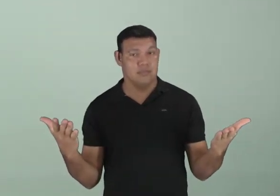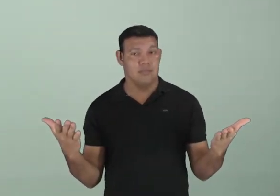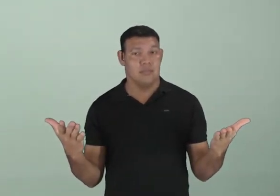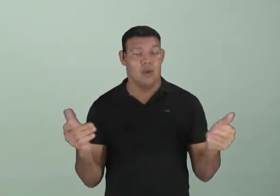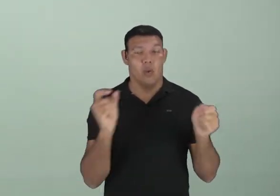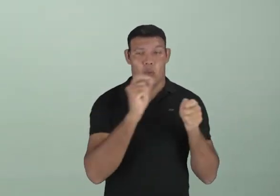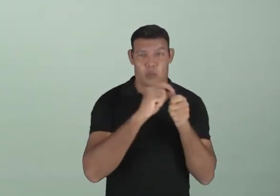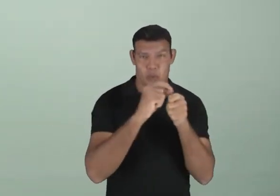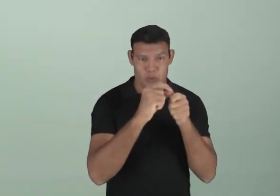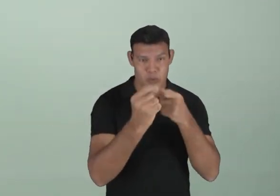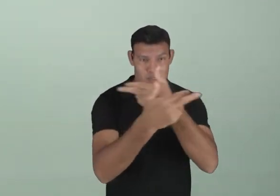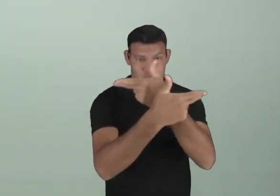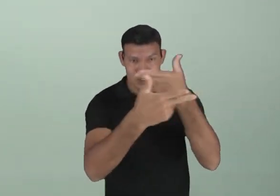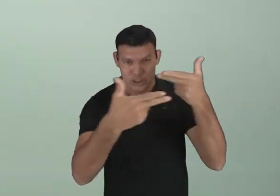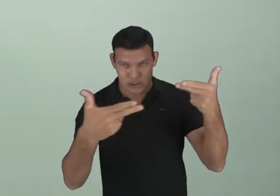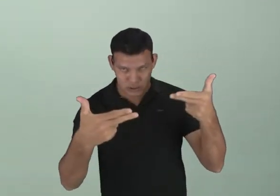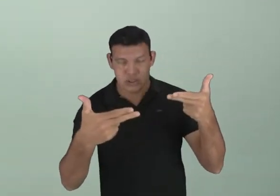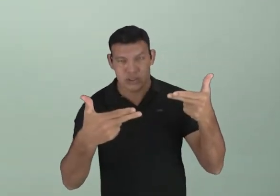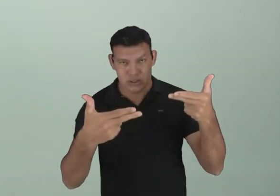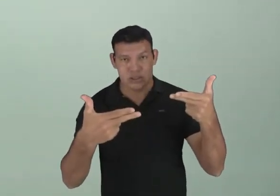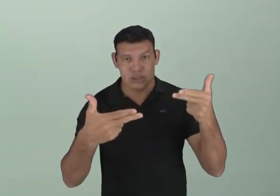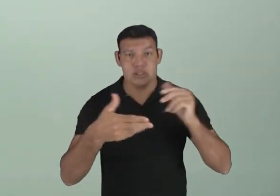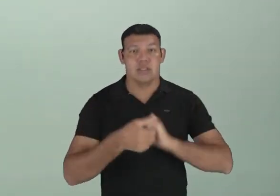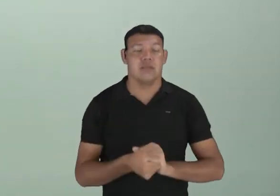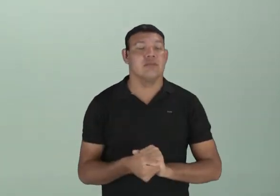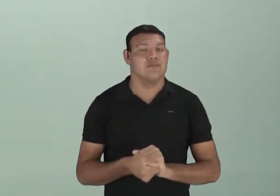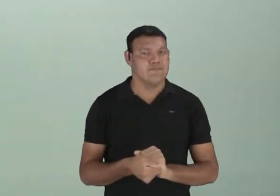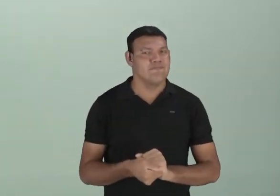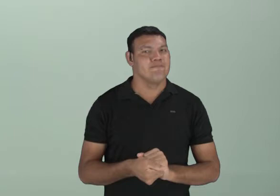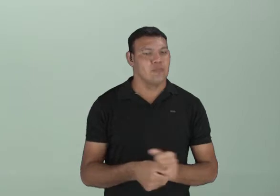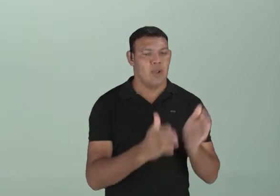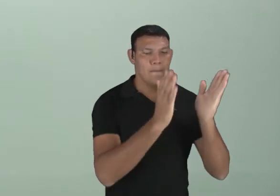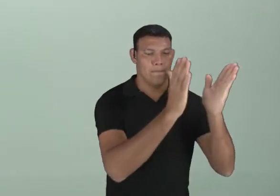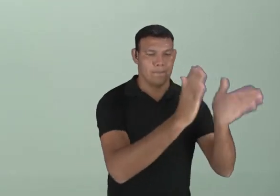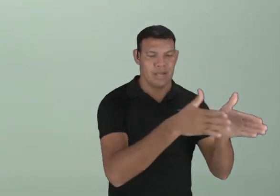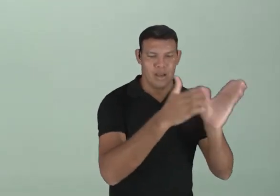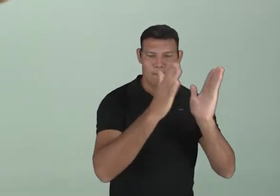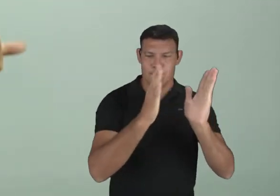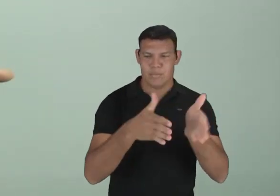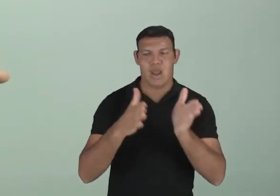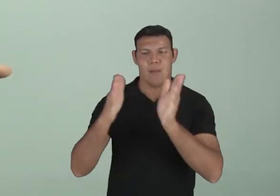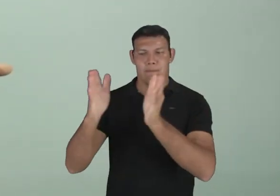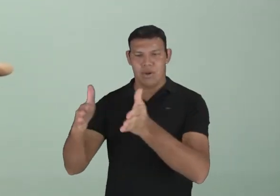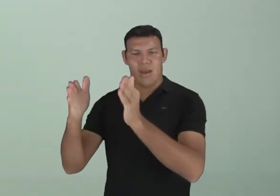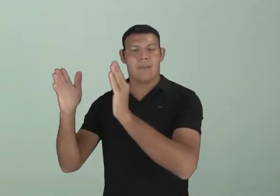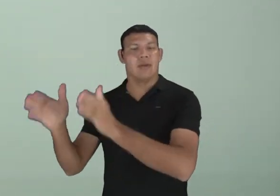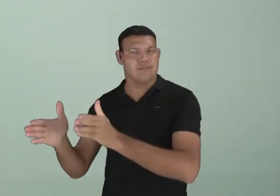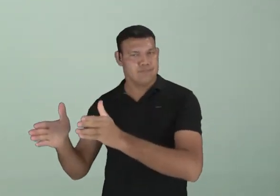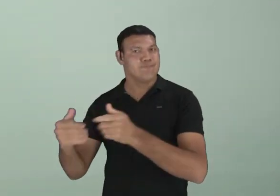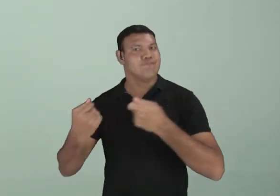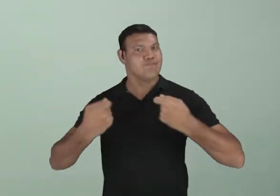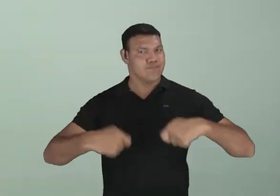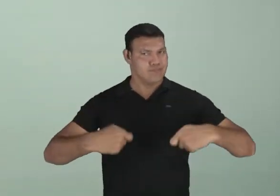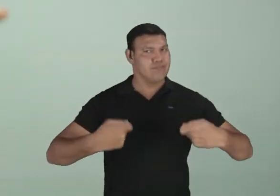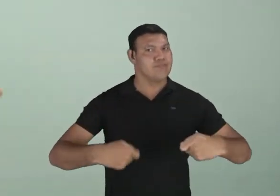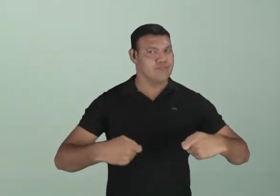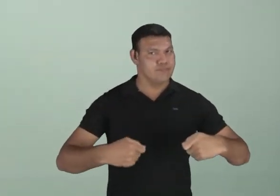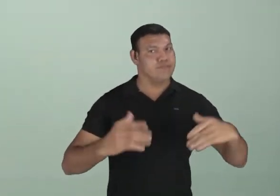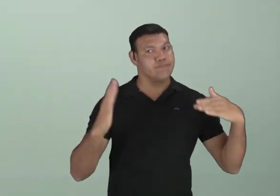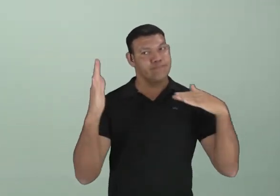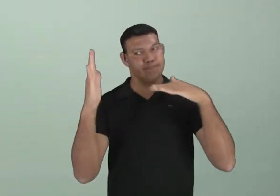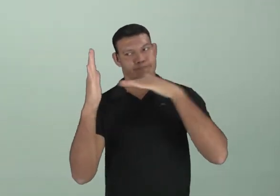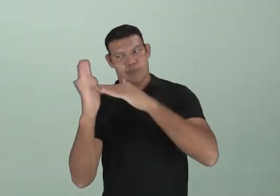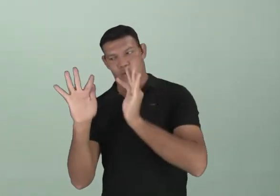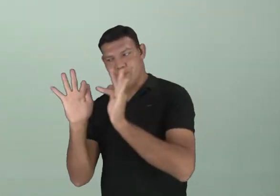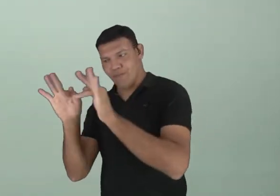a produção das mercadorias, nós sabemos que várias etapas precisam ser realizadas até você chegar ao